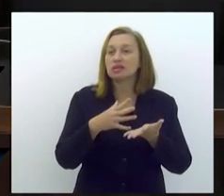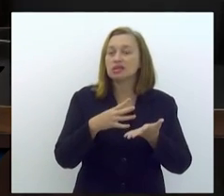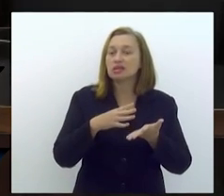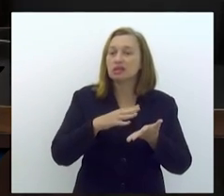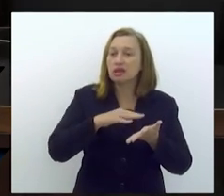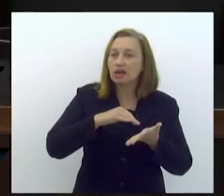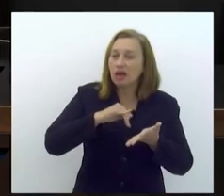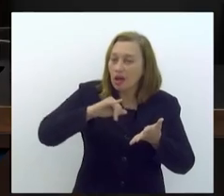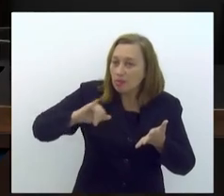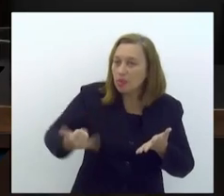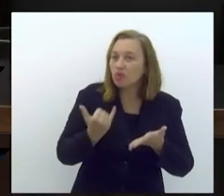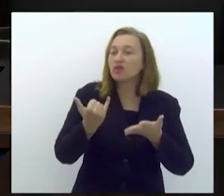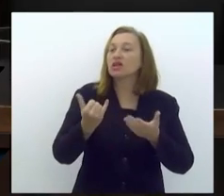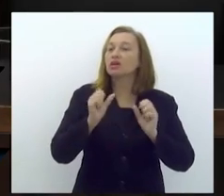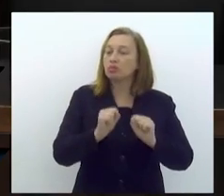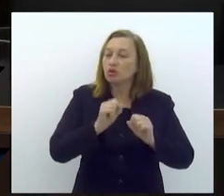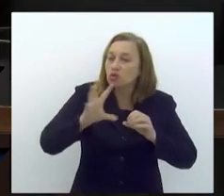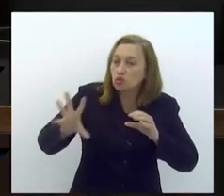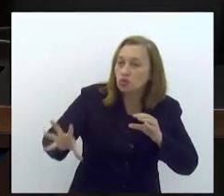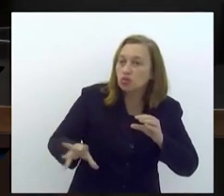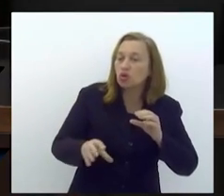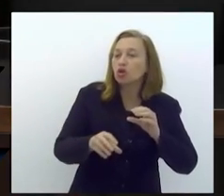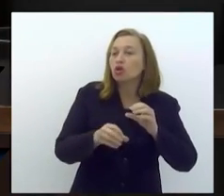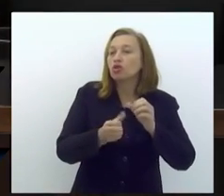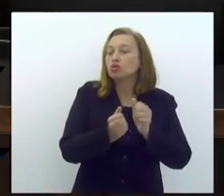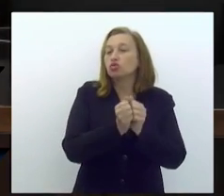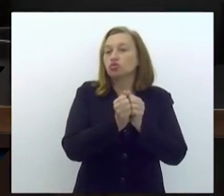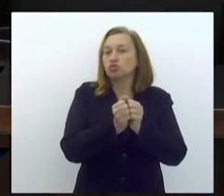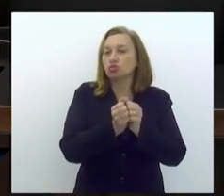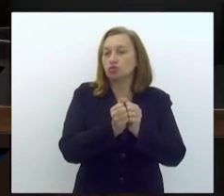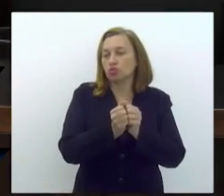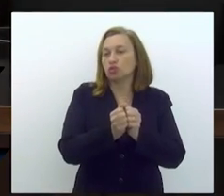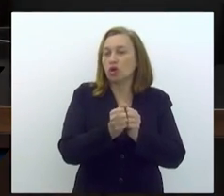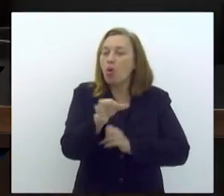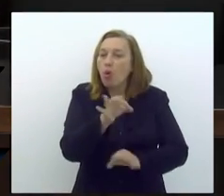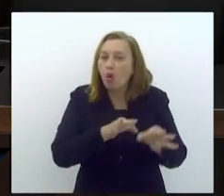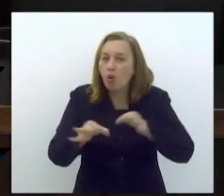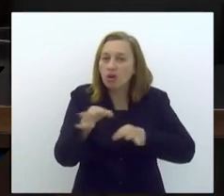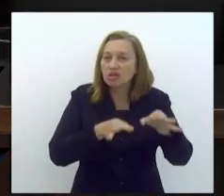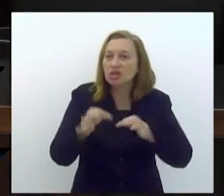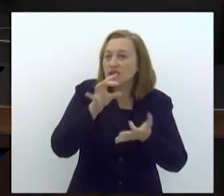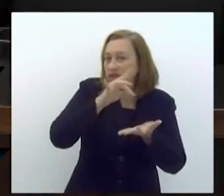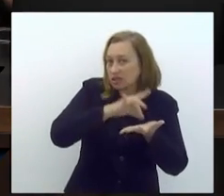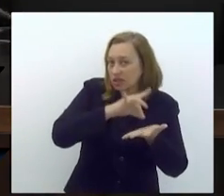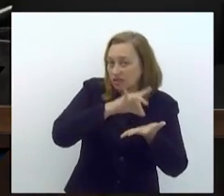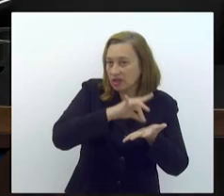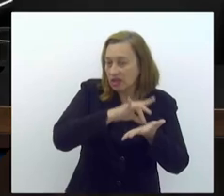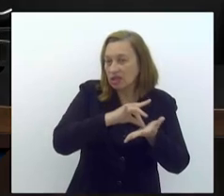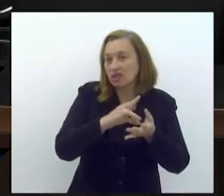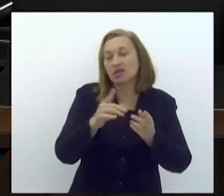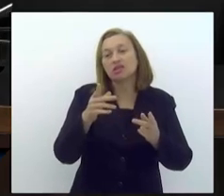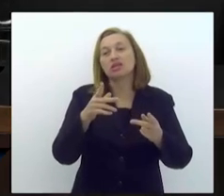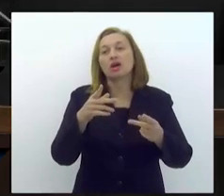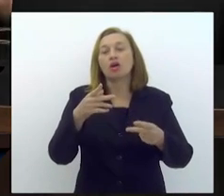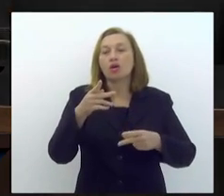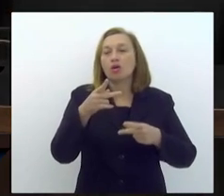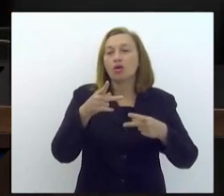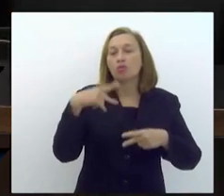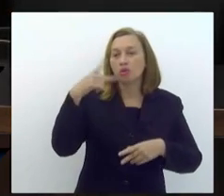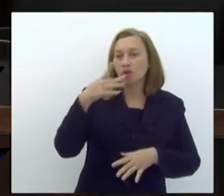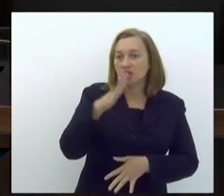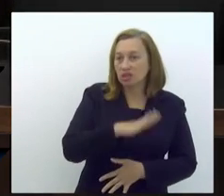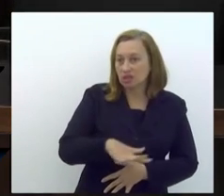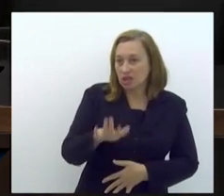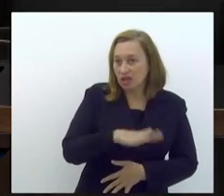produtivas e que possa construir junto essa Na verdade essa política da Infância e